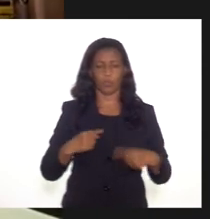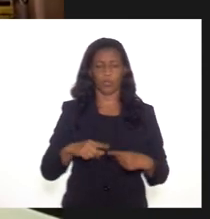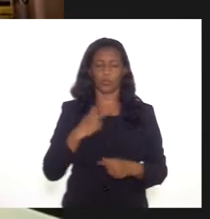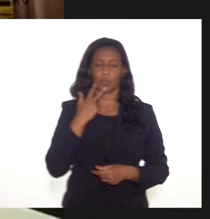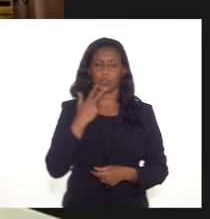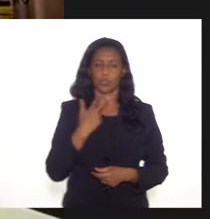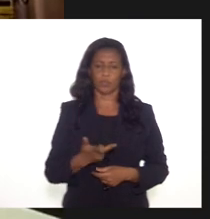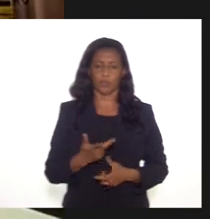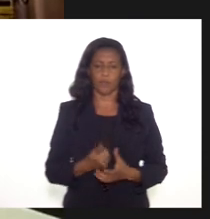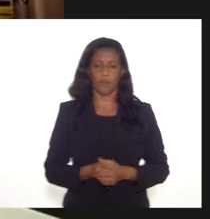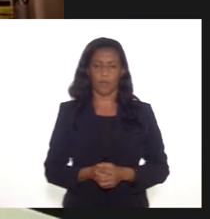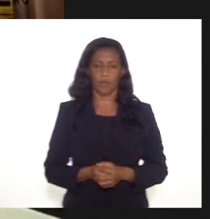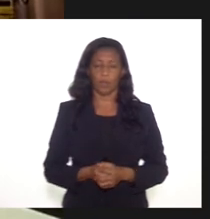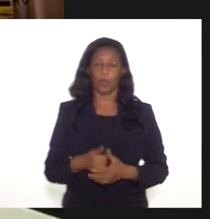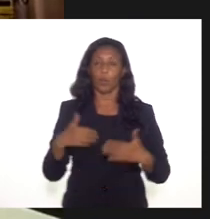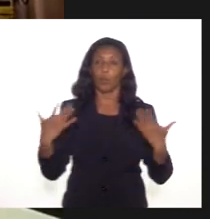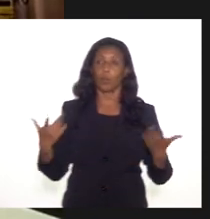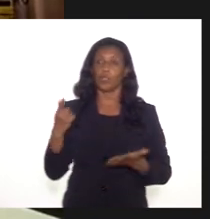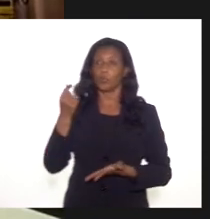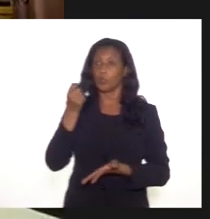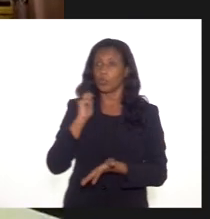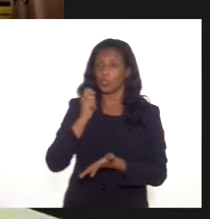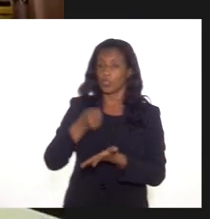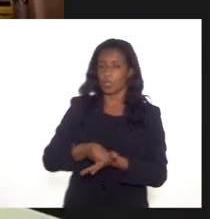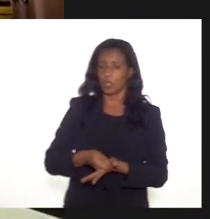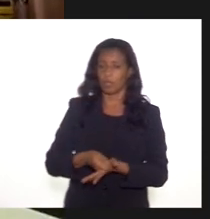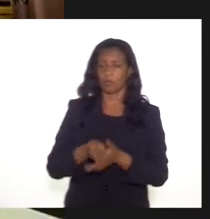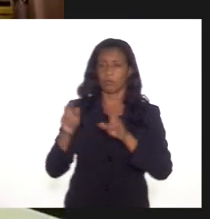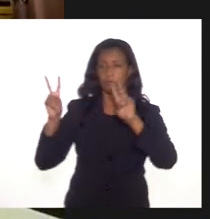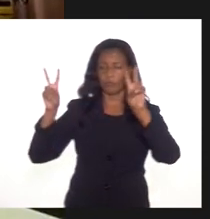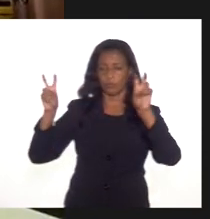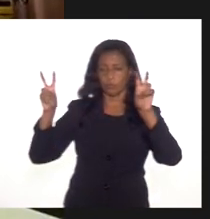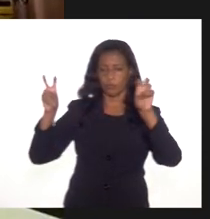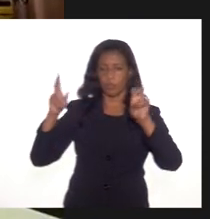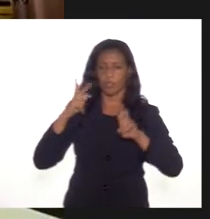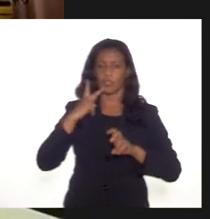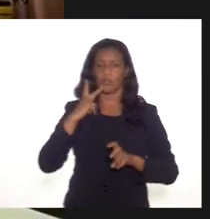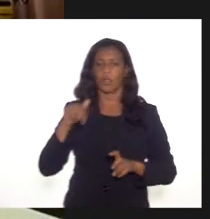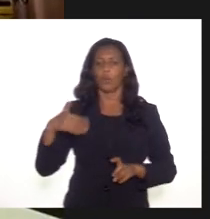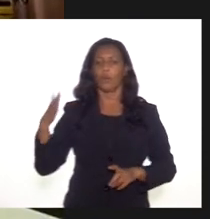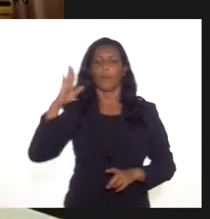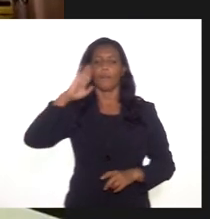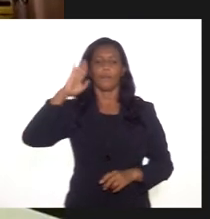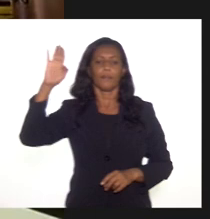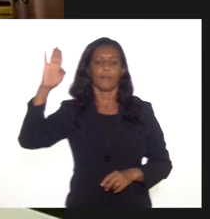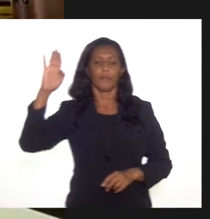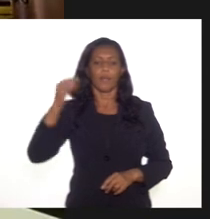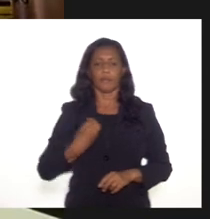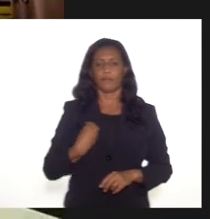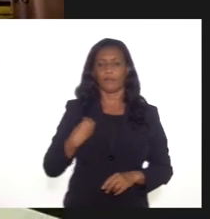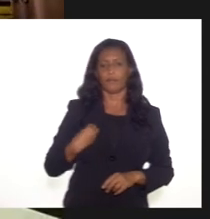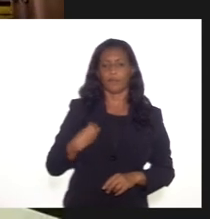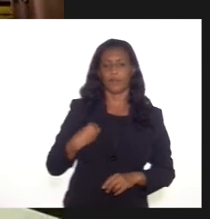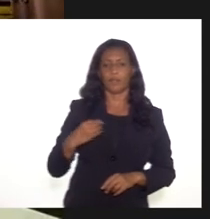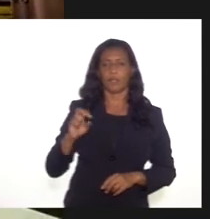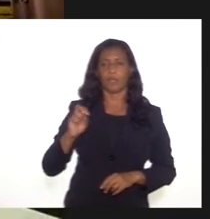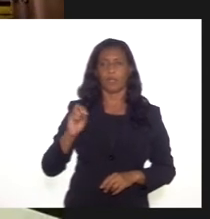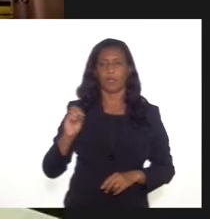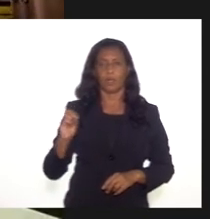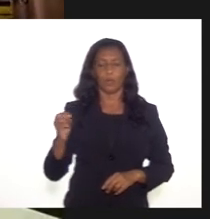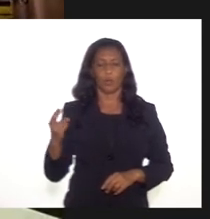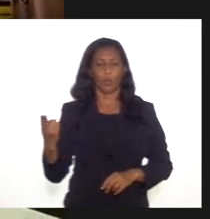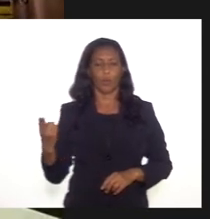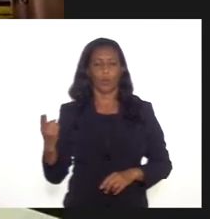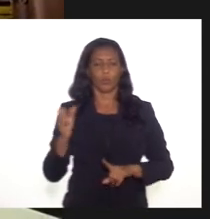gente está dizendo quando a gente põe dinheiro nesses temas a gente está dizendo qual é a prioridade. a prioridade é a vida às políticas